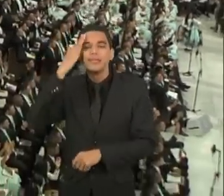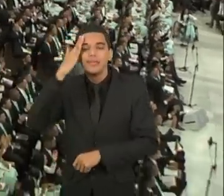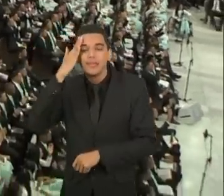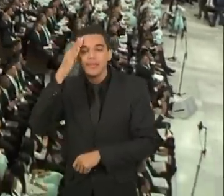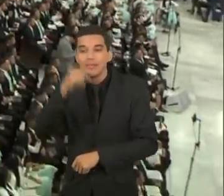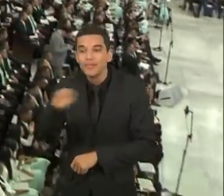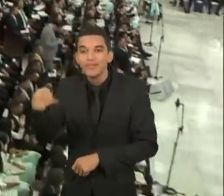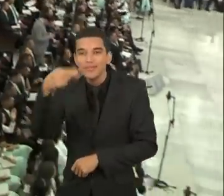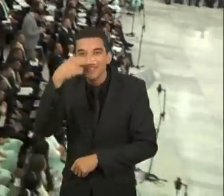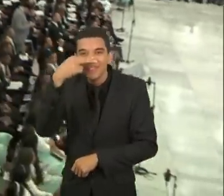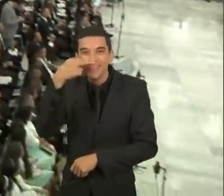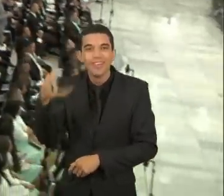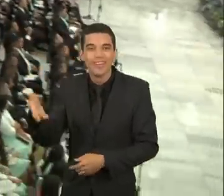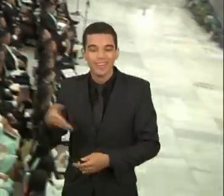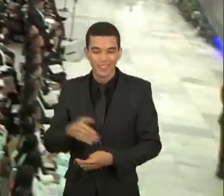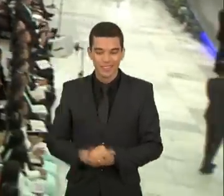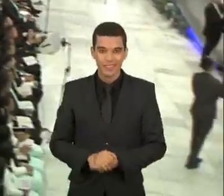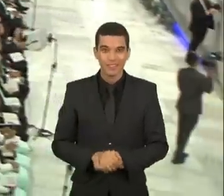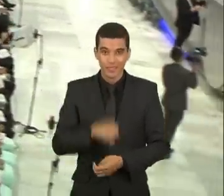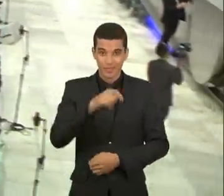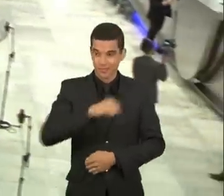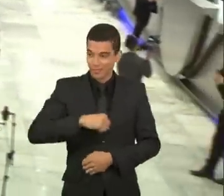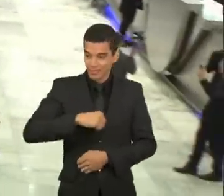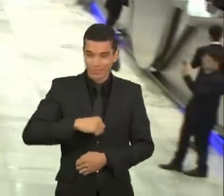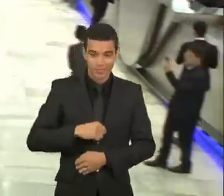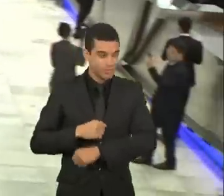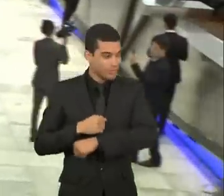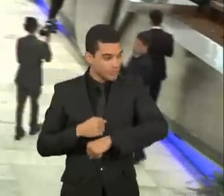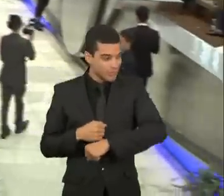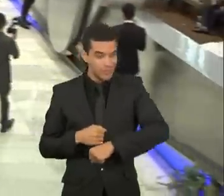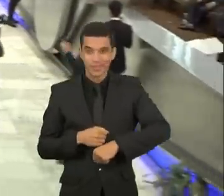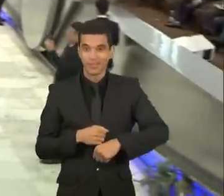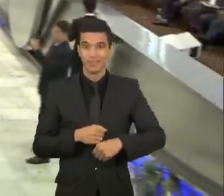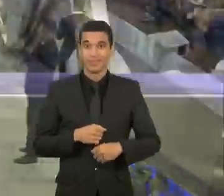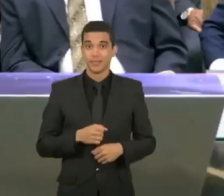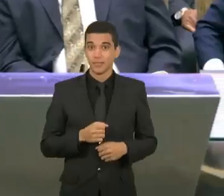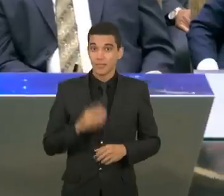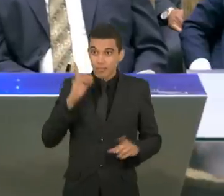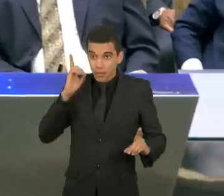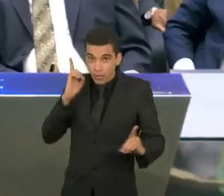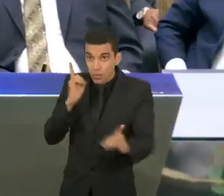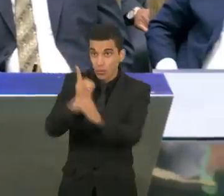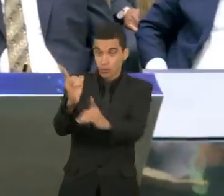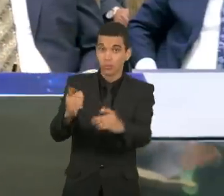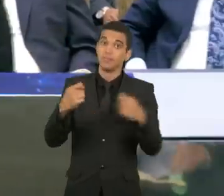Dá um toque assim de cotovelo de quem está do teu lado e diz assim: para achar tem que buscar,